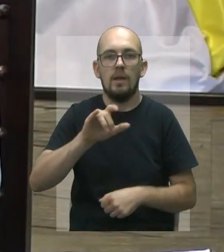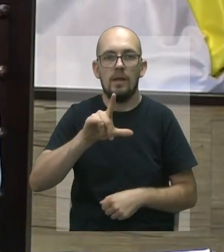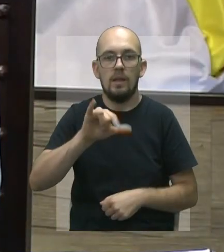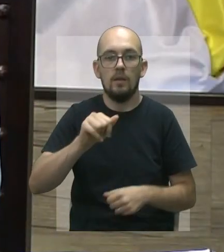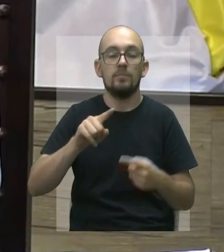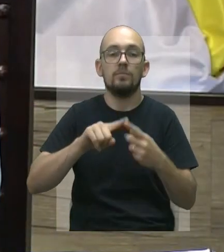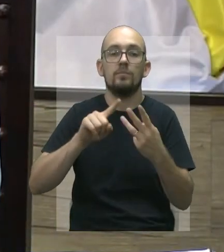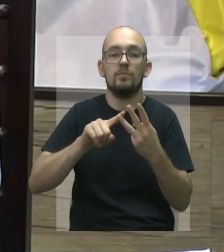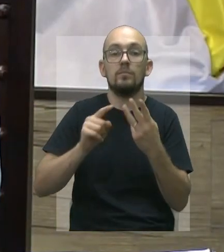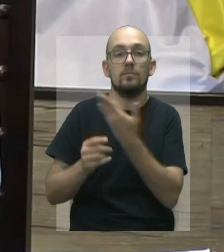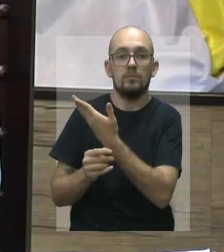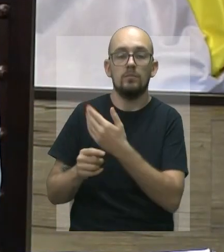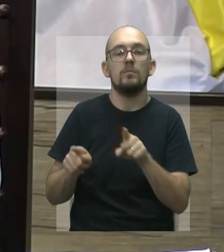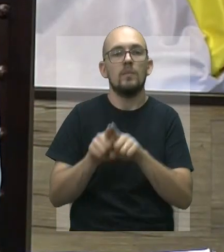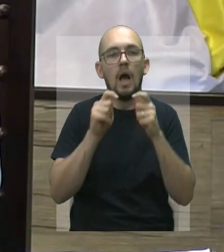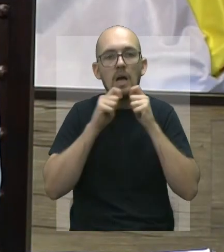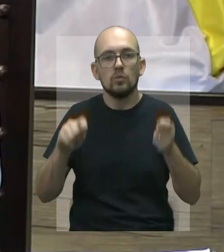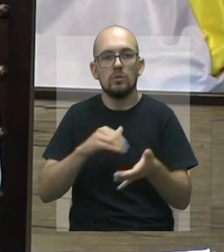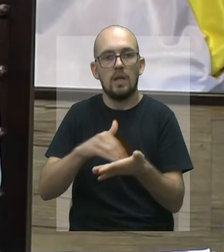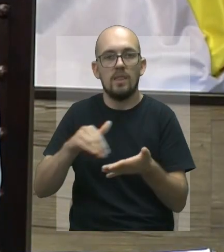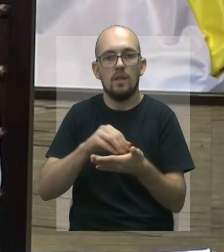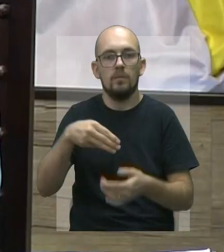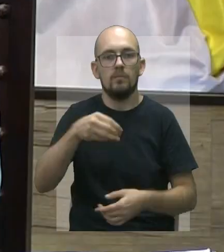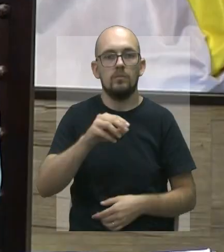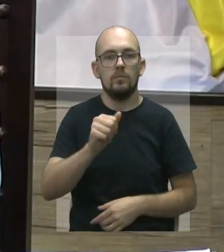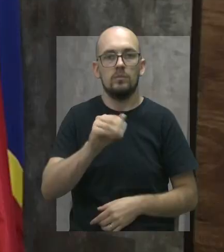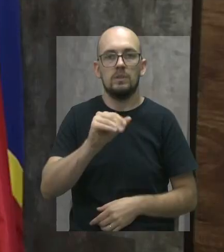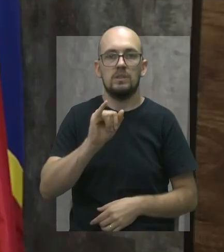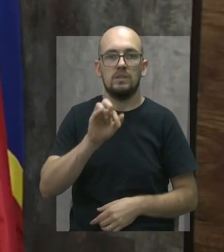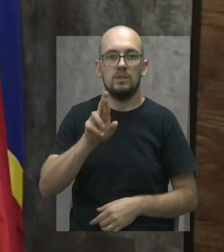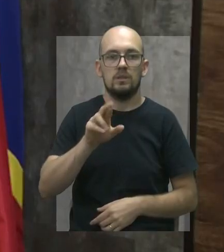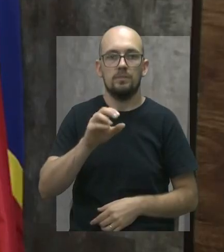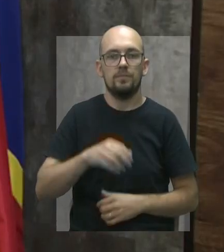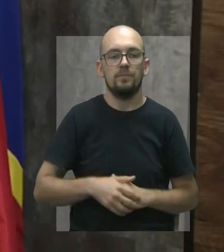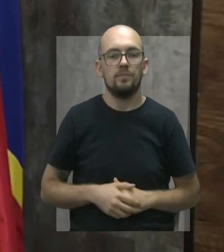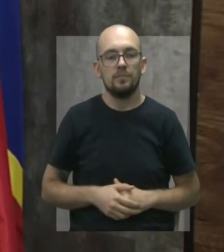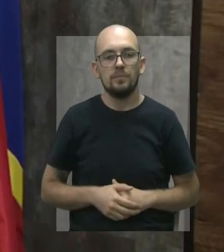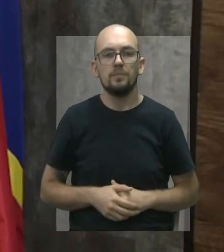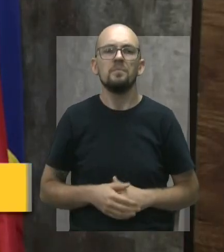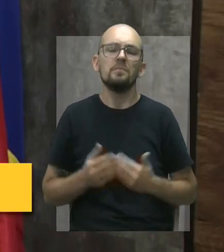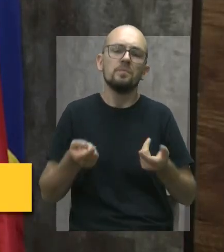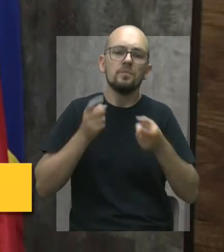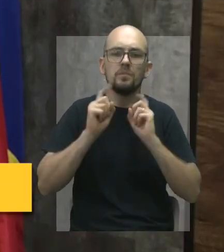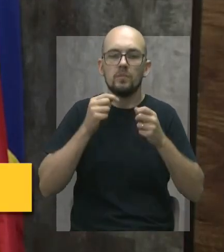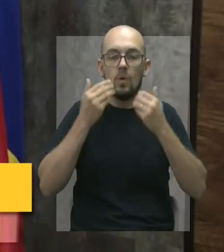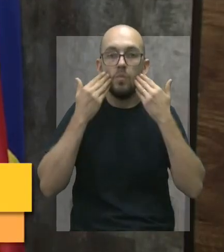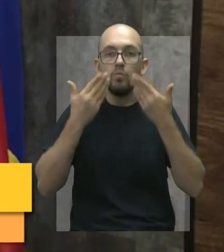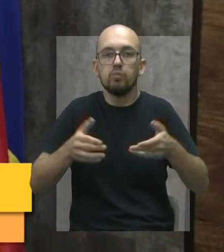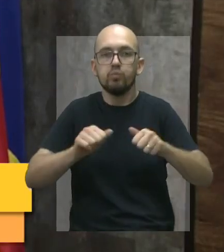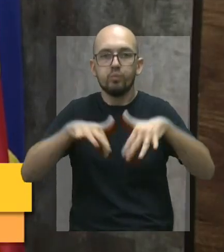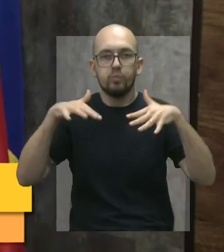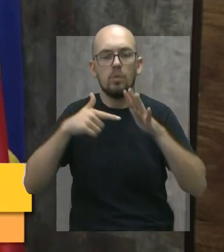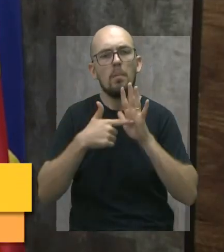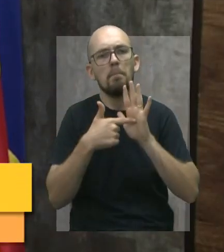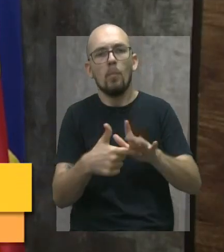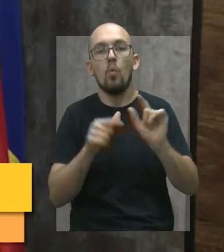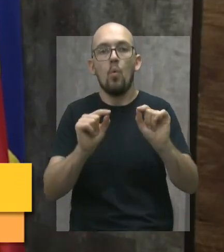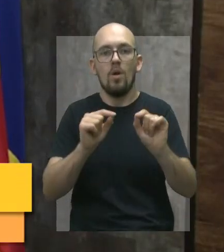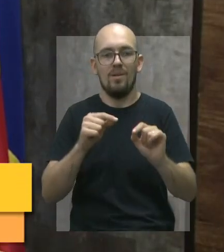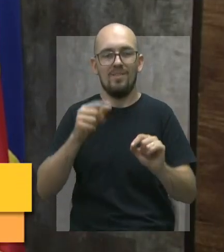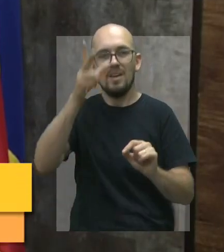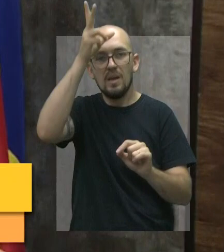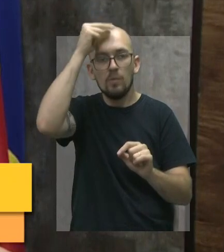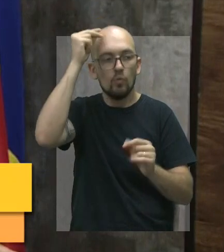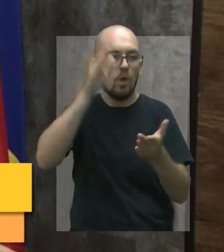pelo assessor da Secretaria, Moacir Conte. A audiência pública demonstra que o município tem aplicado recursos na